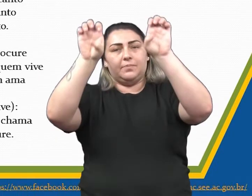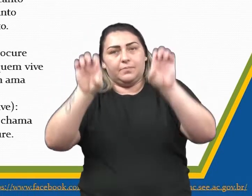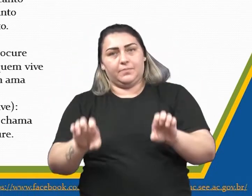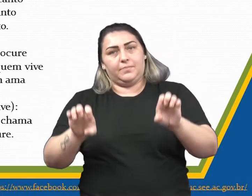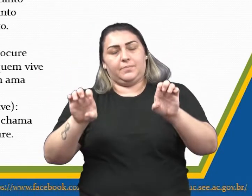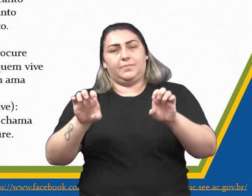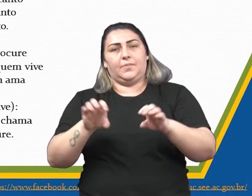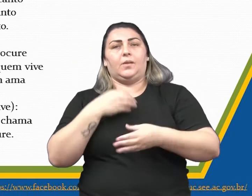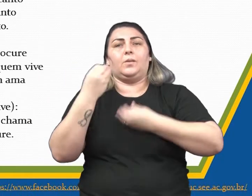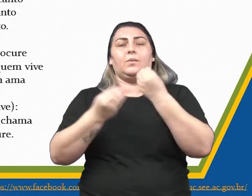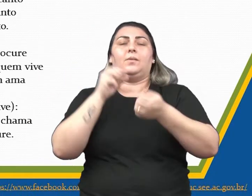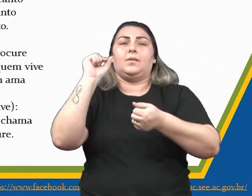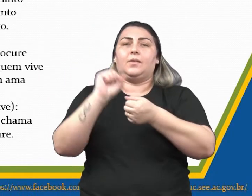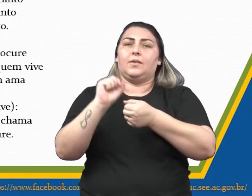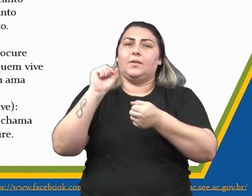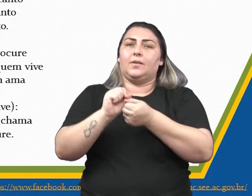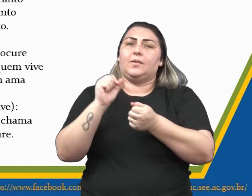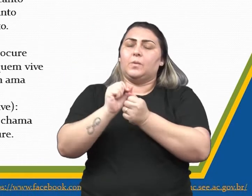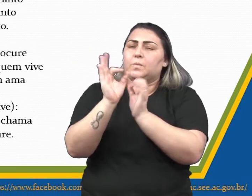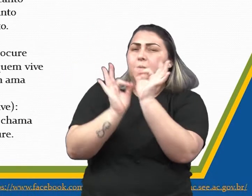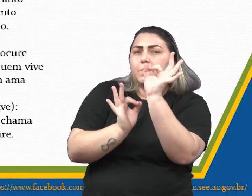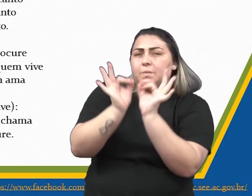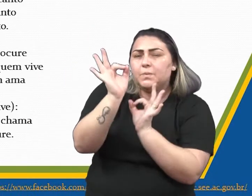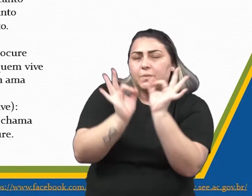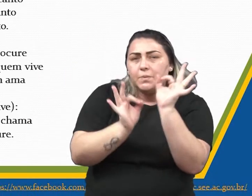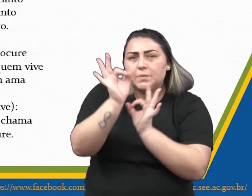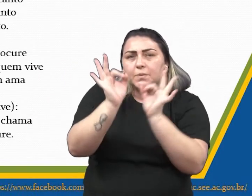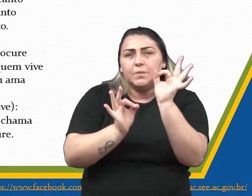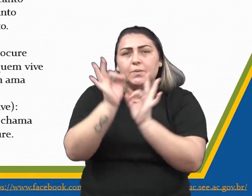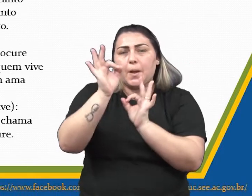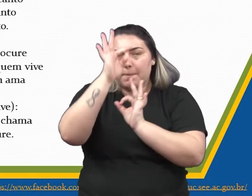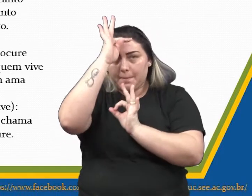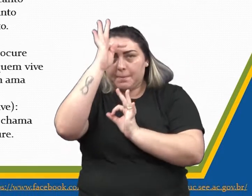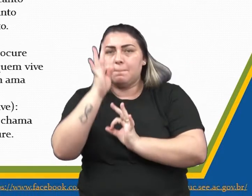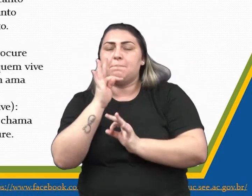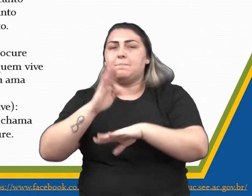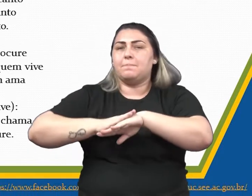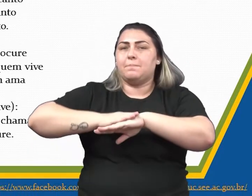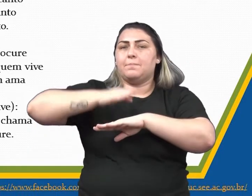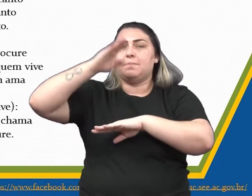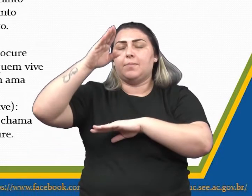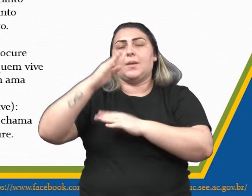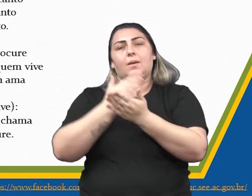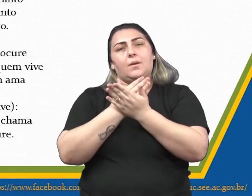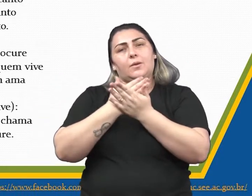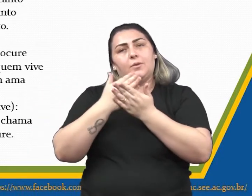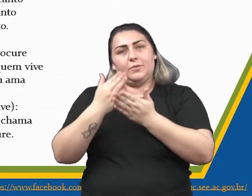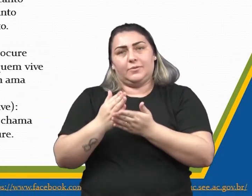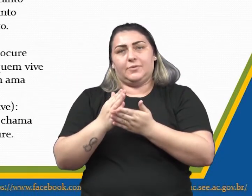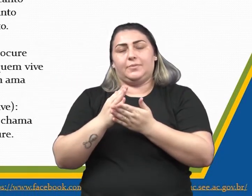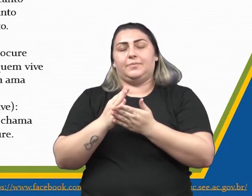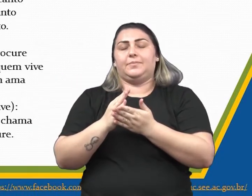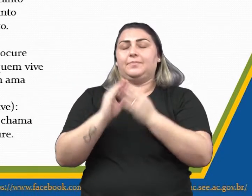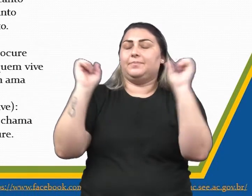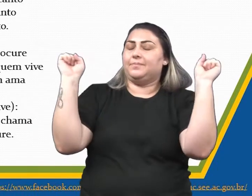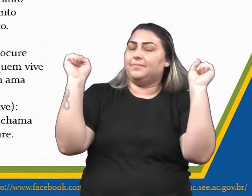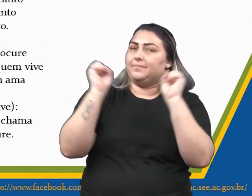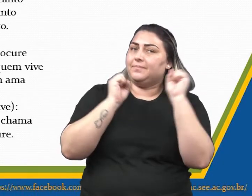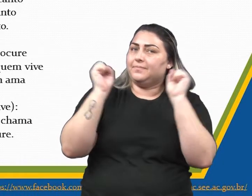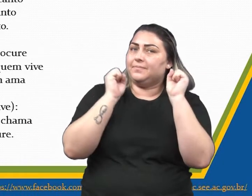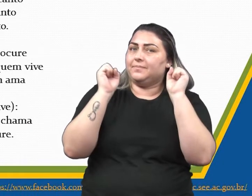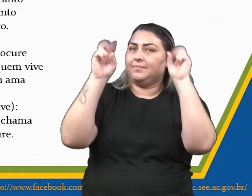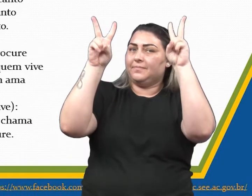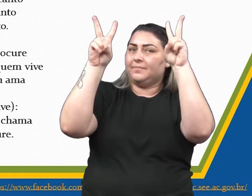tá? Como ele é feito, bem organizado, de uma maneira mais tradicional. E aí com uma mensagem bem romântica. Olha o